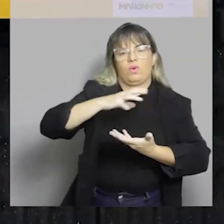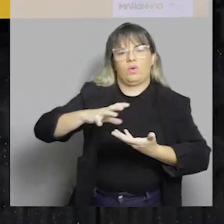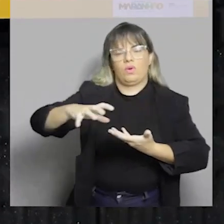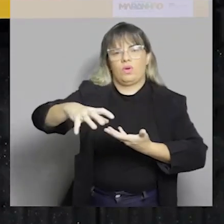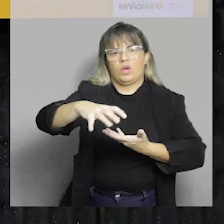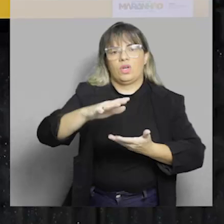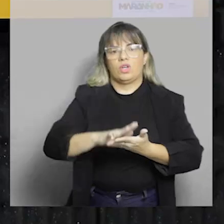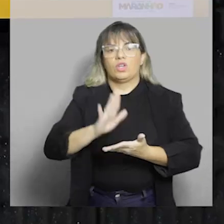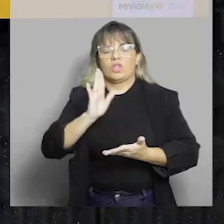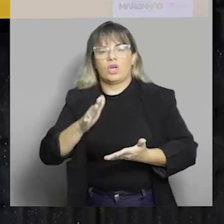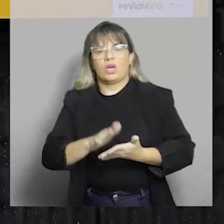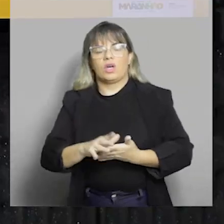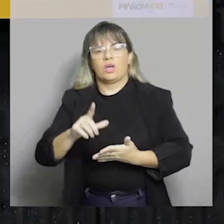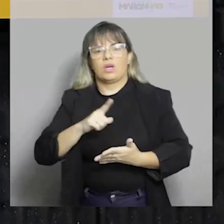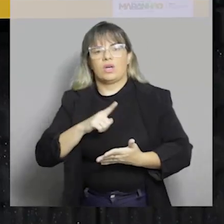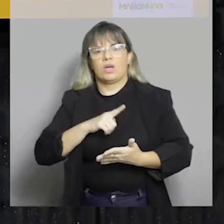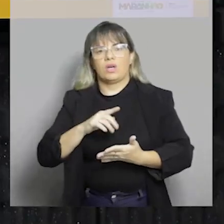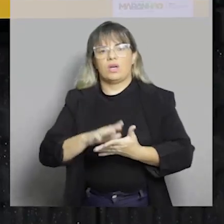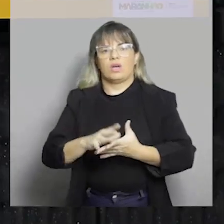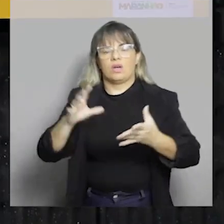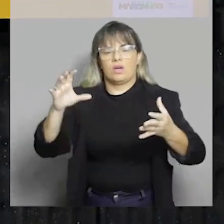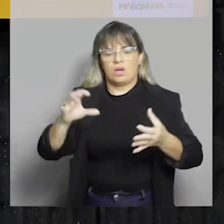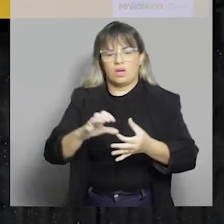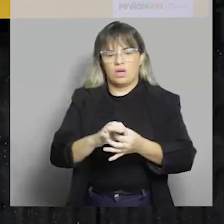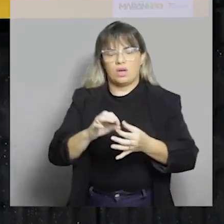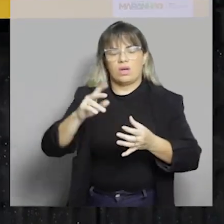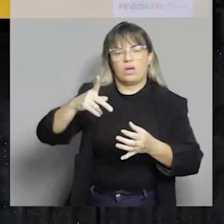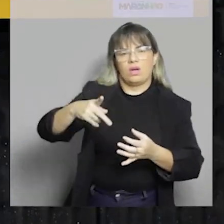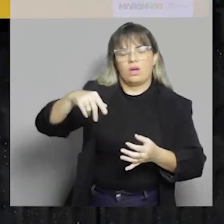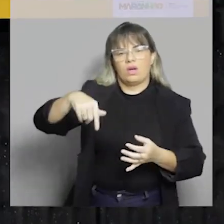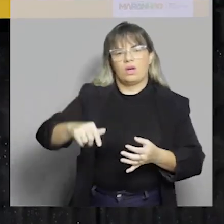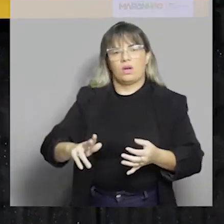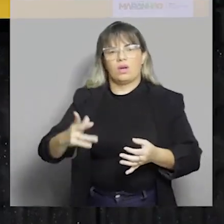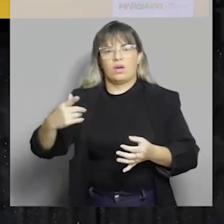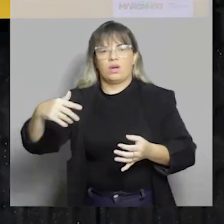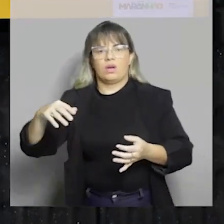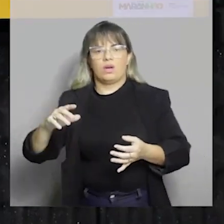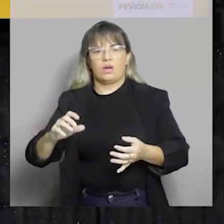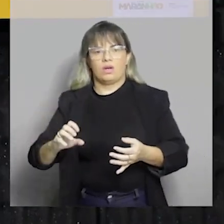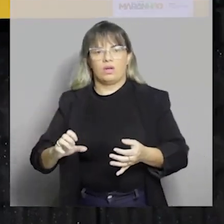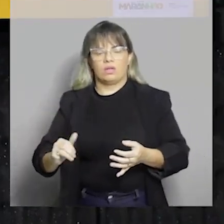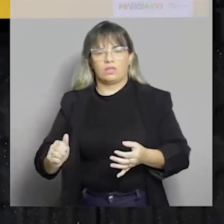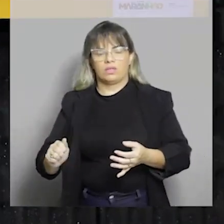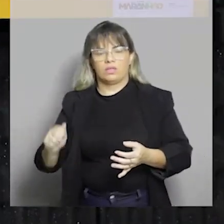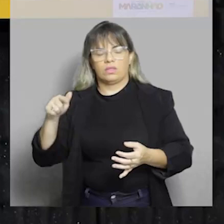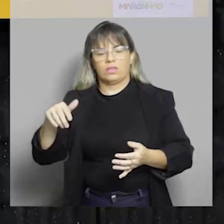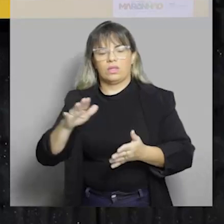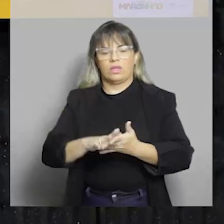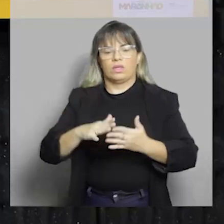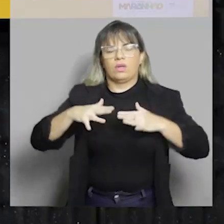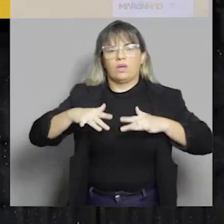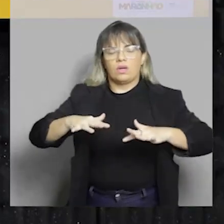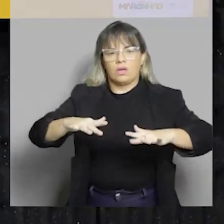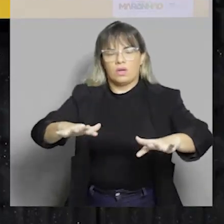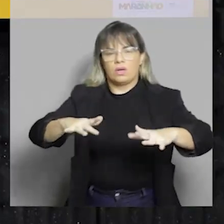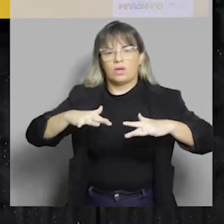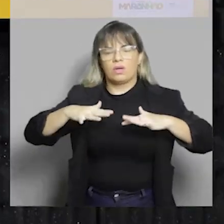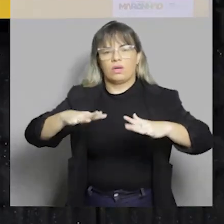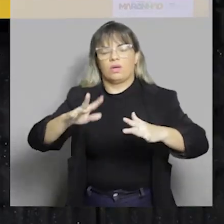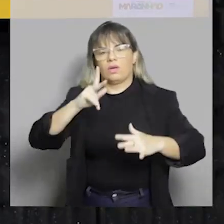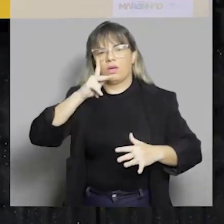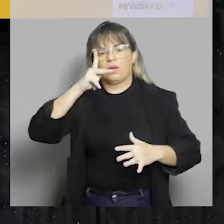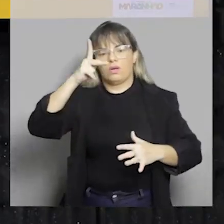só continente, que nós denominamos de Pangeia. E devido a essas movimentações internas do nosso planeta, que nós chamamos de